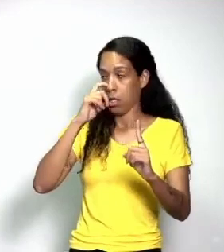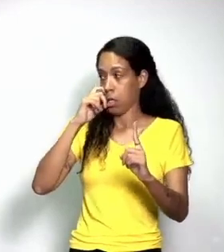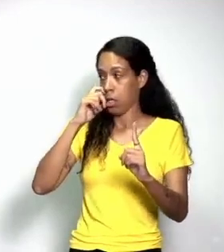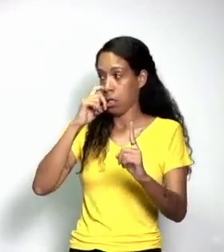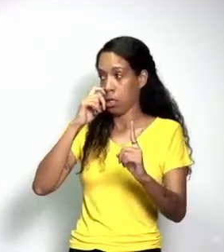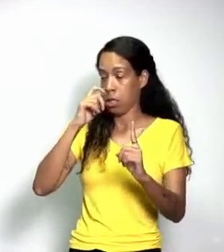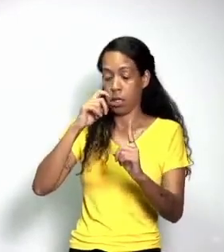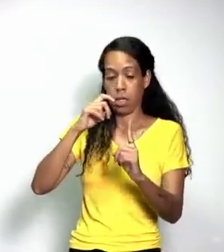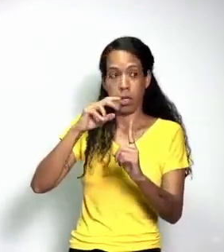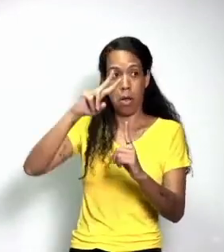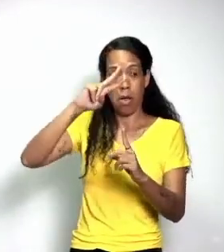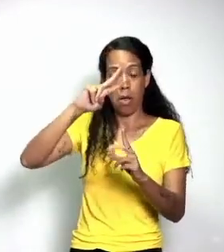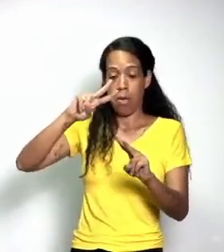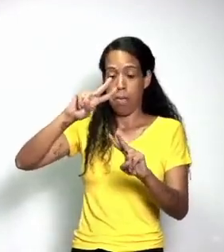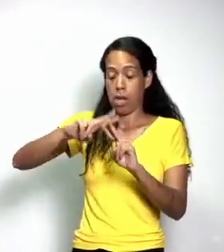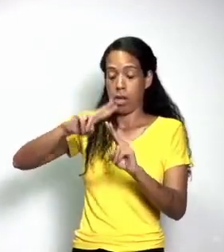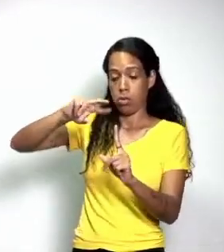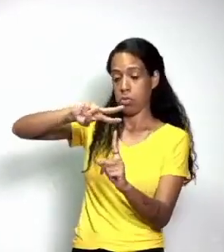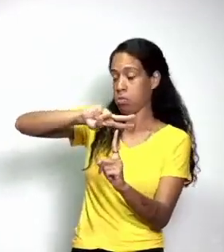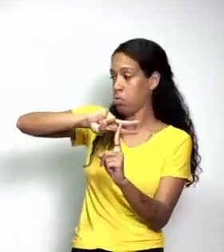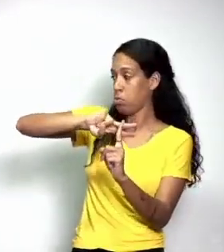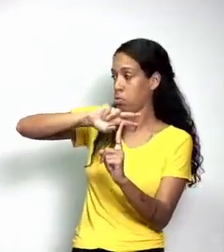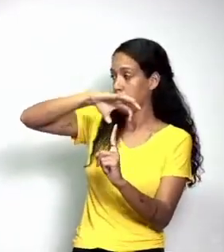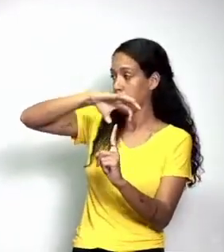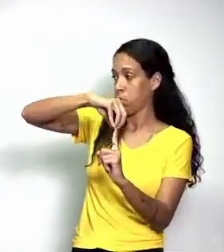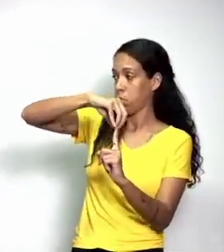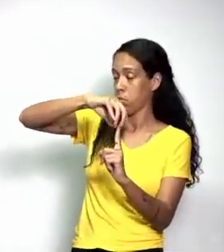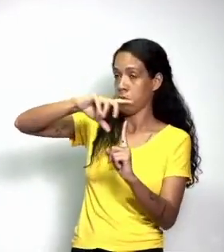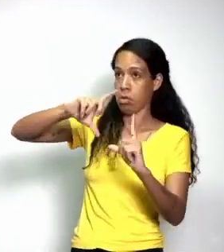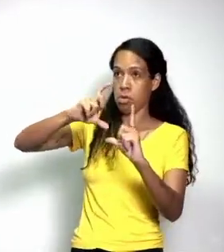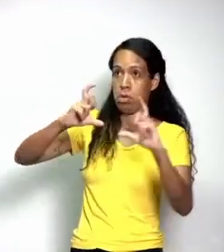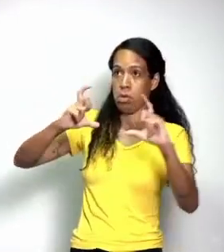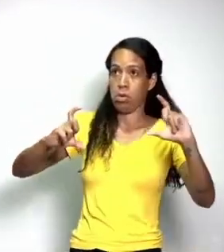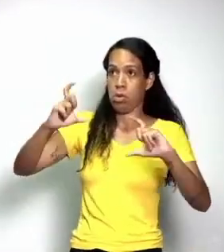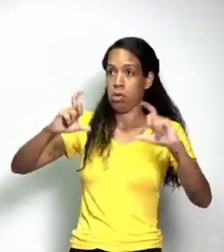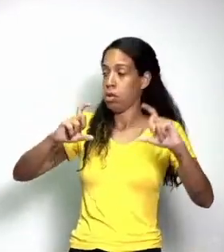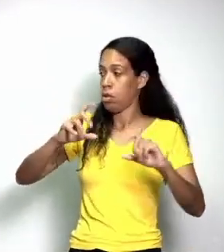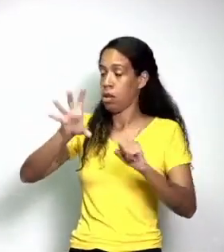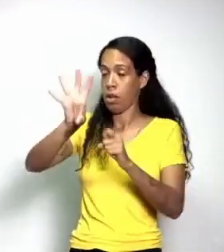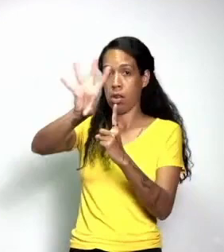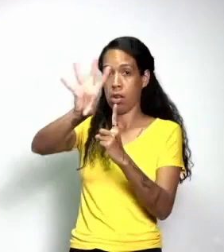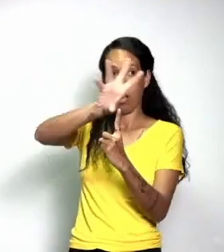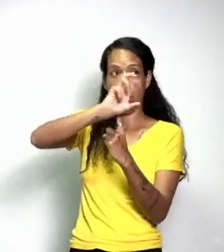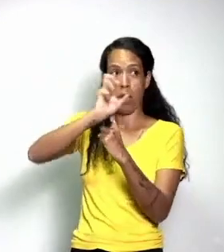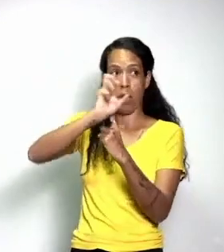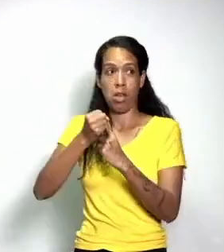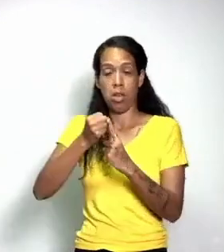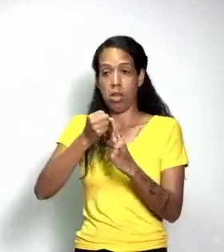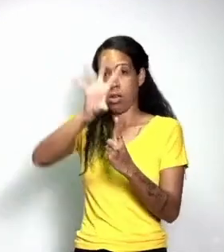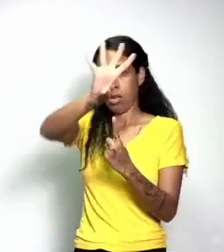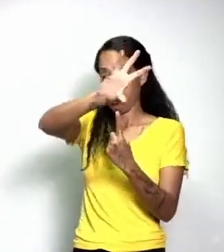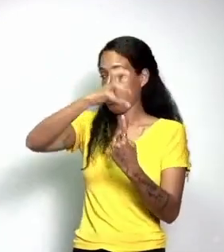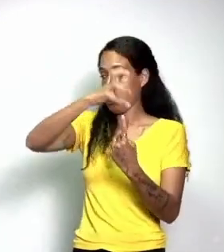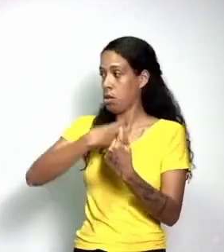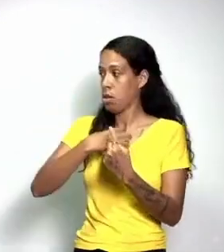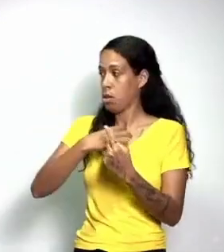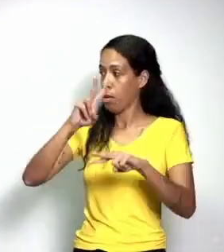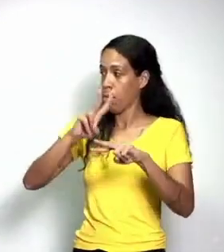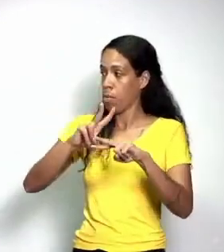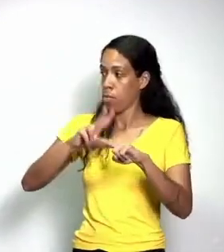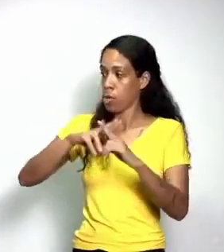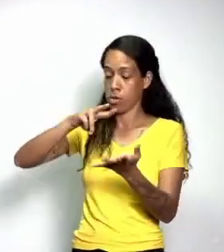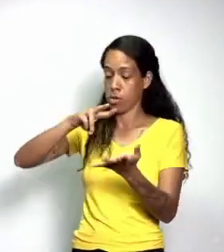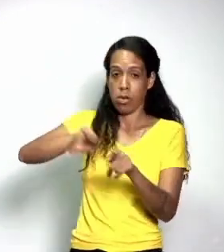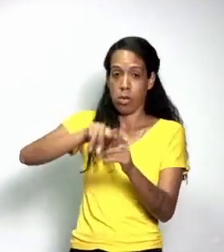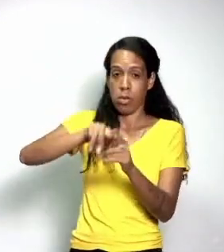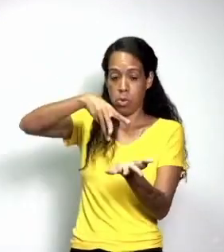num cachimbo preso no pino do tripé e a gente tem o receptor que está na garra também preso no pino do tripé. Então a